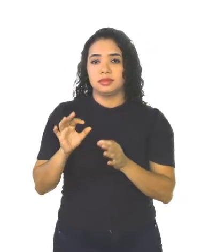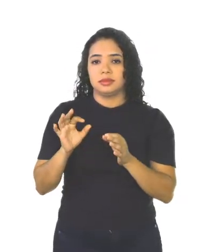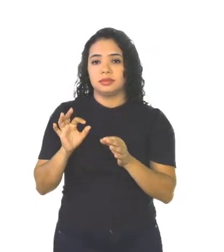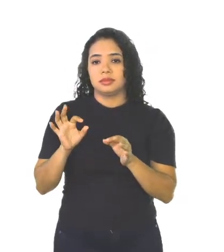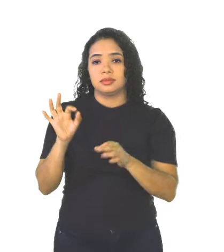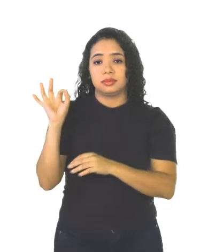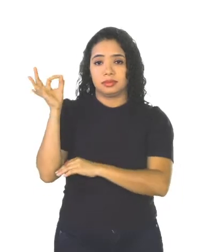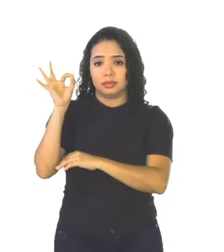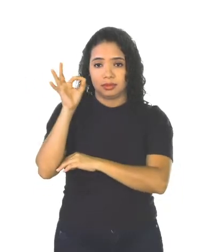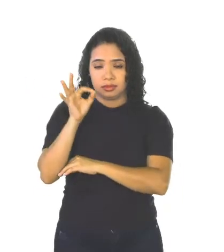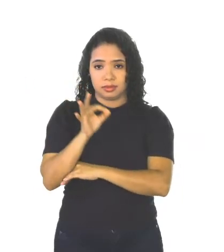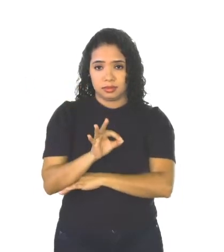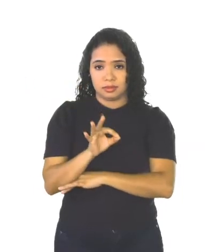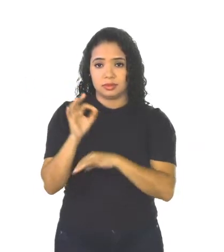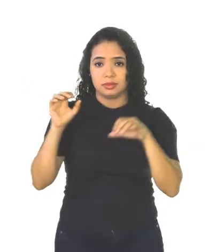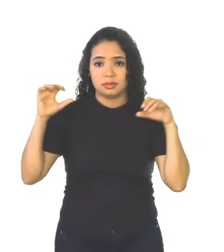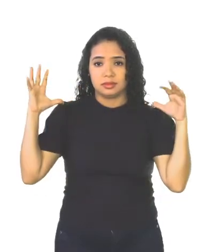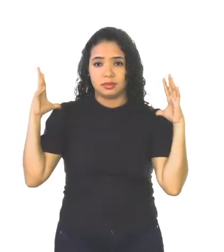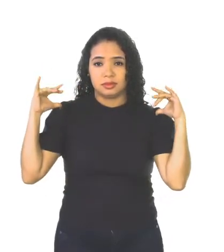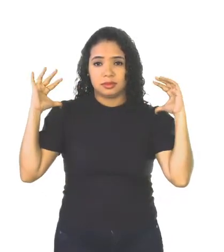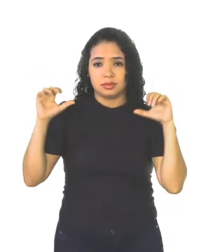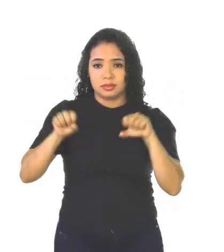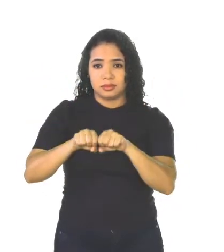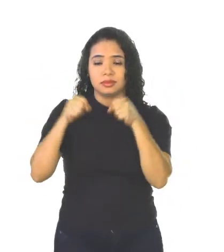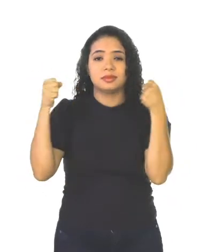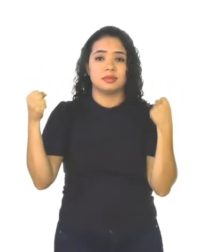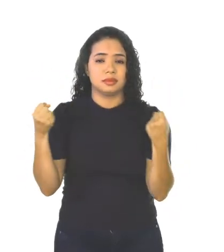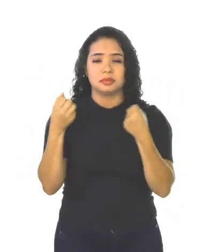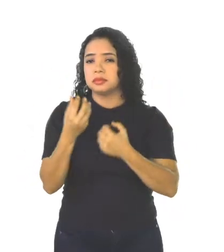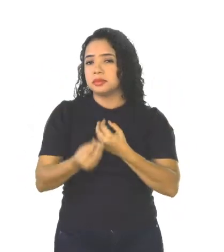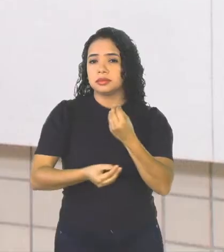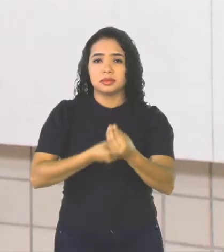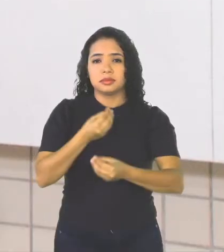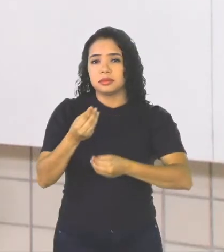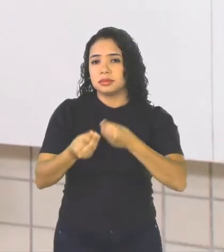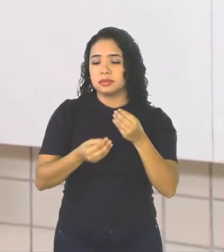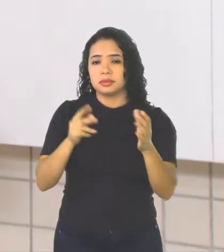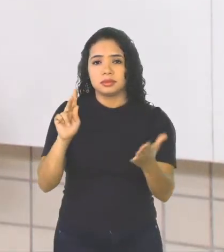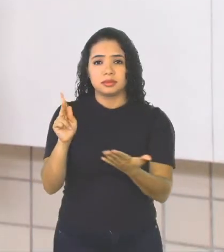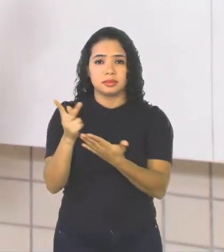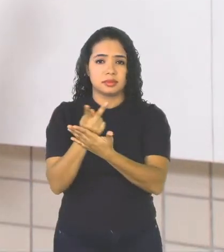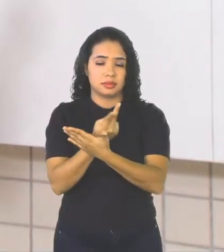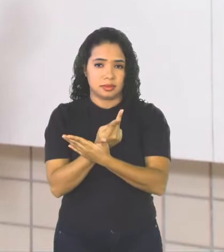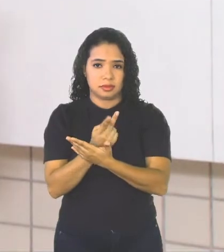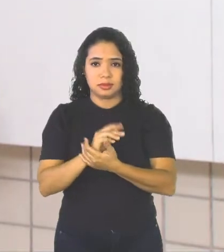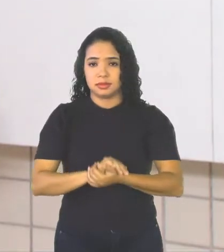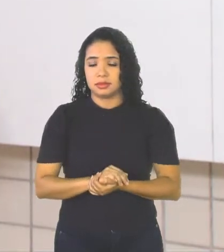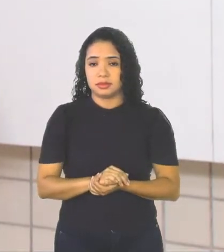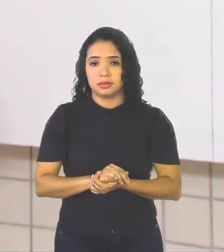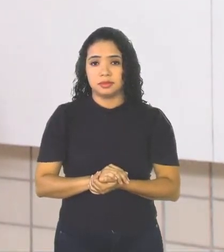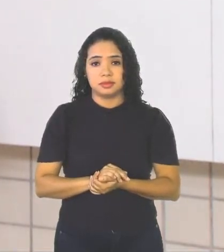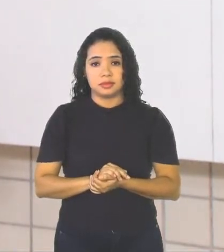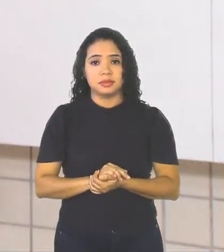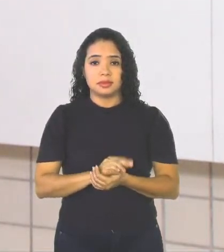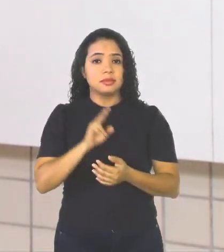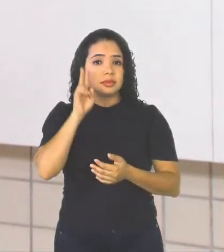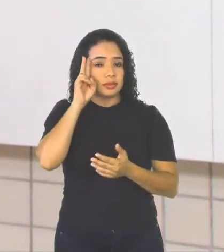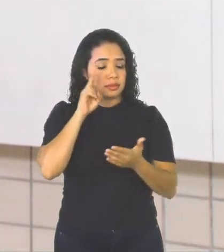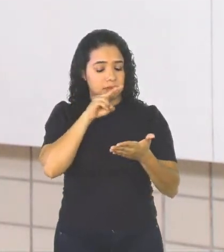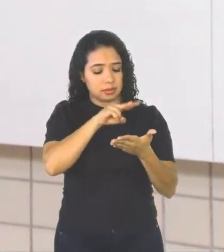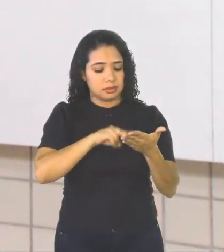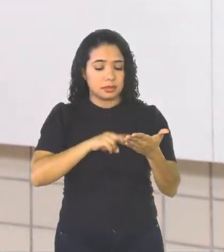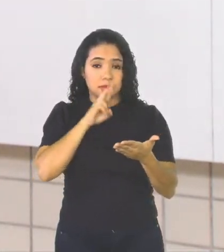aconteceu? Como que a Dodô quebrou a asinha dela? Também está lá na história, você vai ler lá e